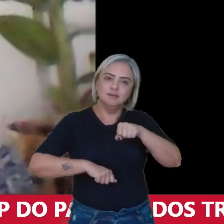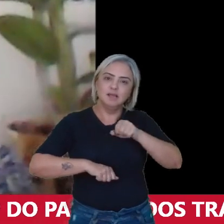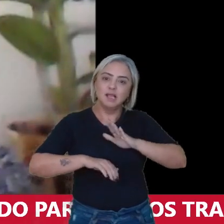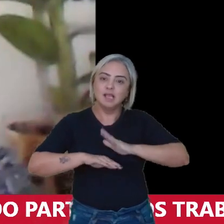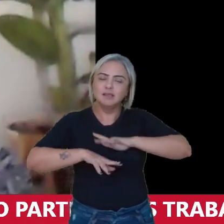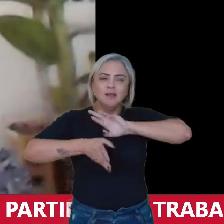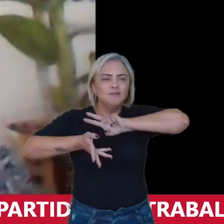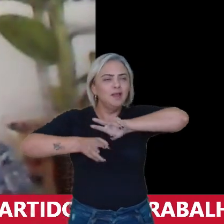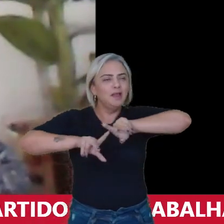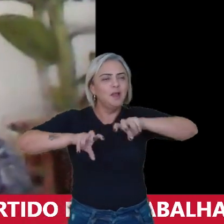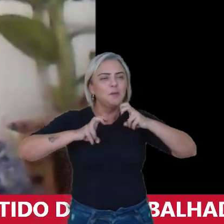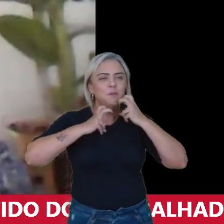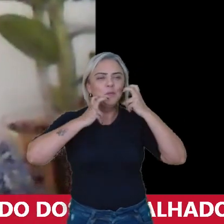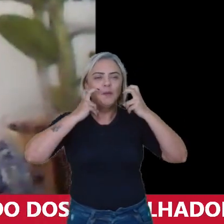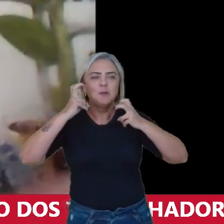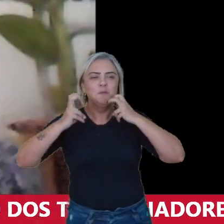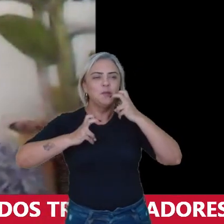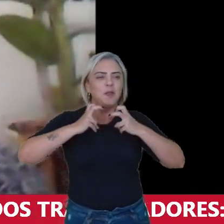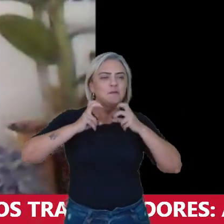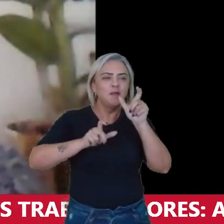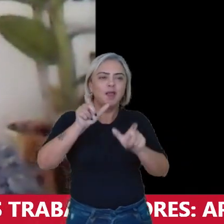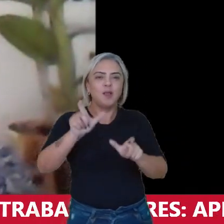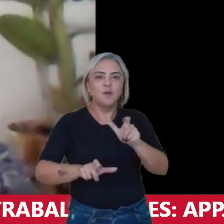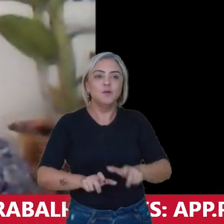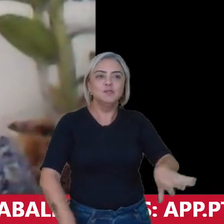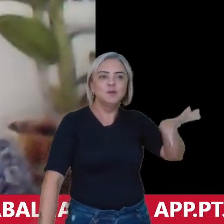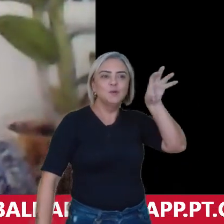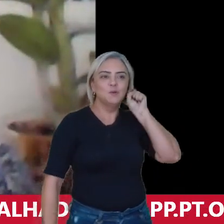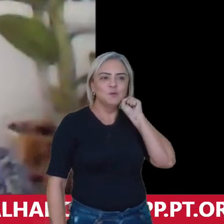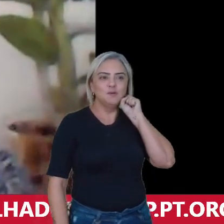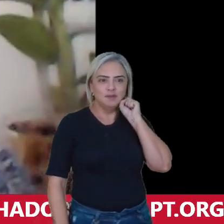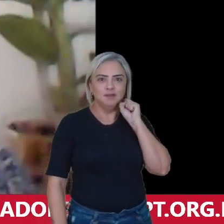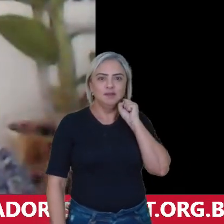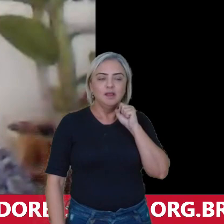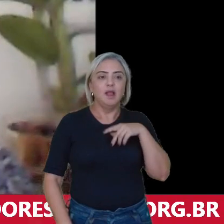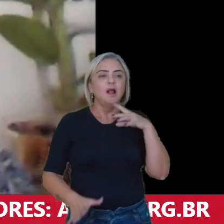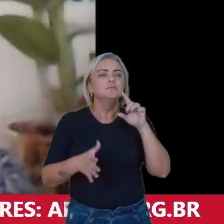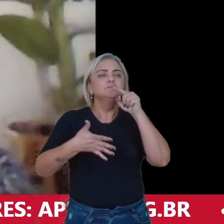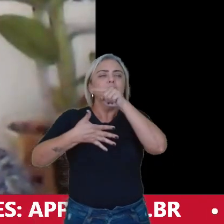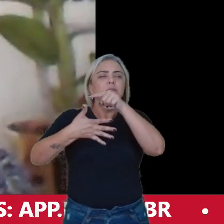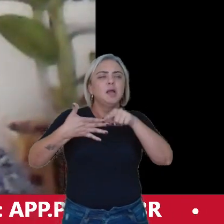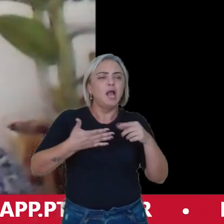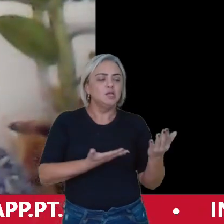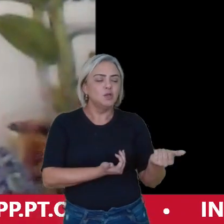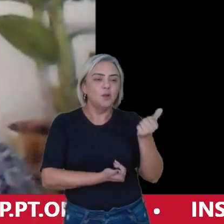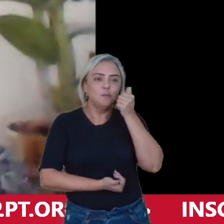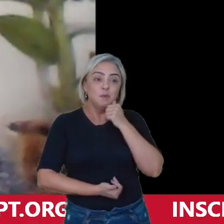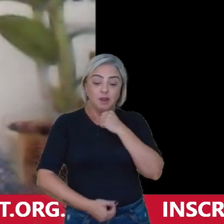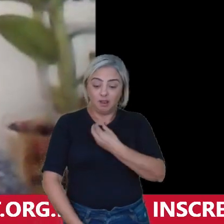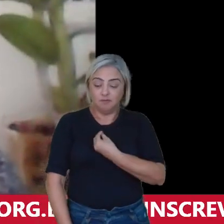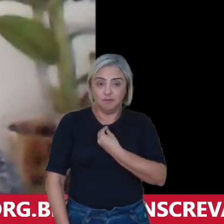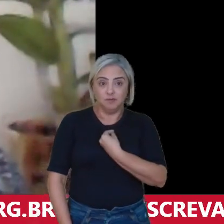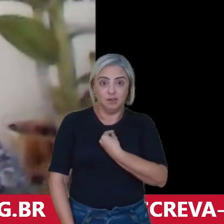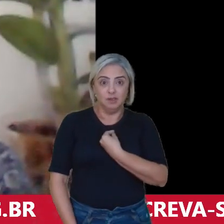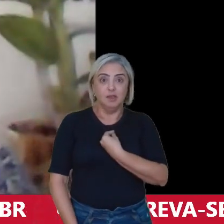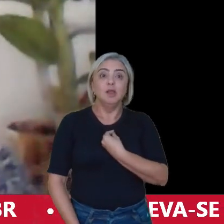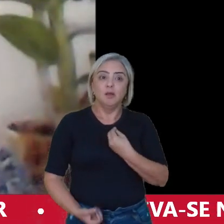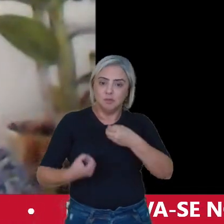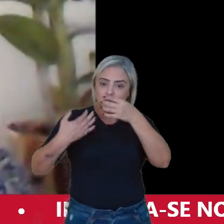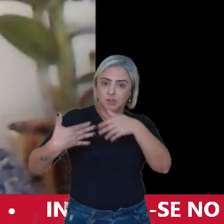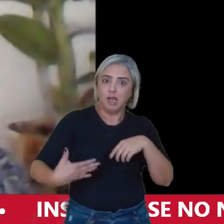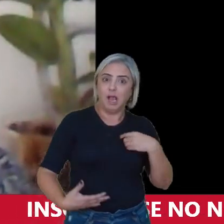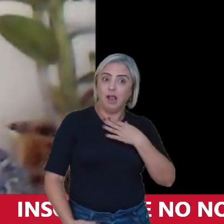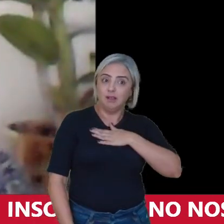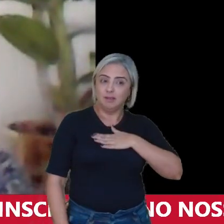mais diversas vozes consigam ser ouvidas. Então, as questões que as jovens mulheres vivem, como bem colocou a